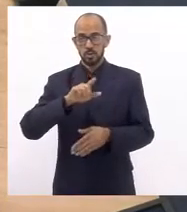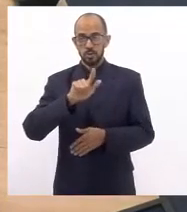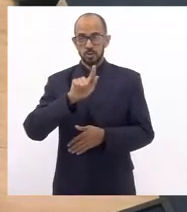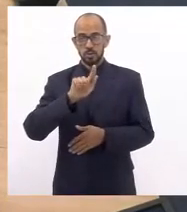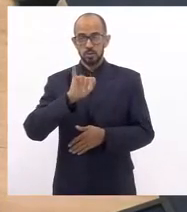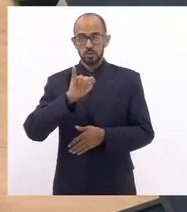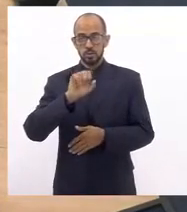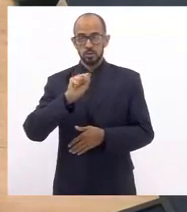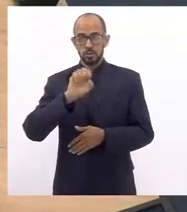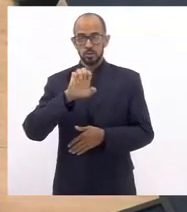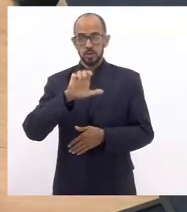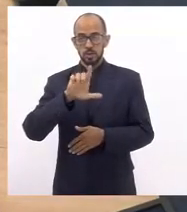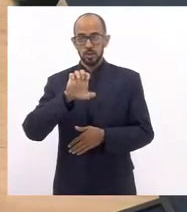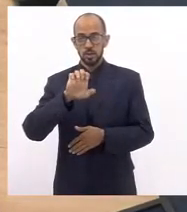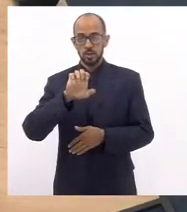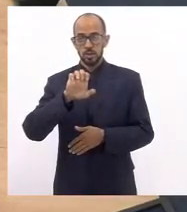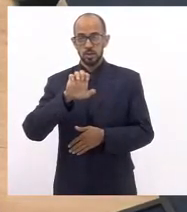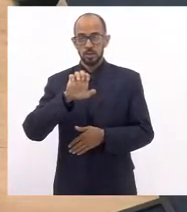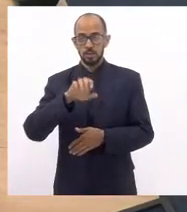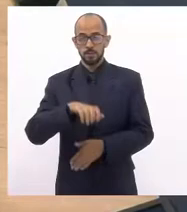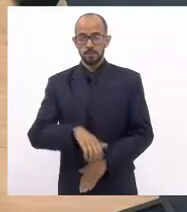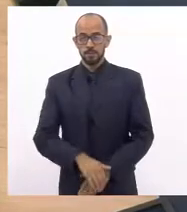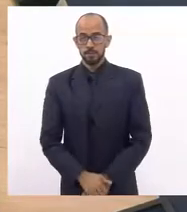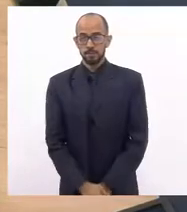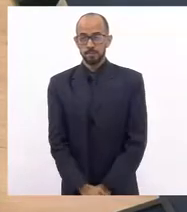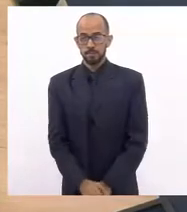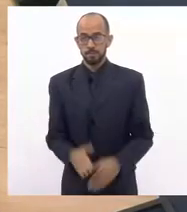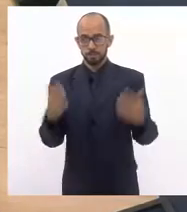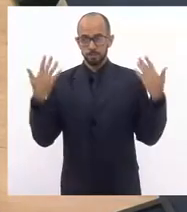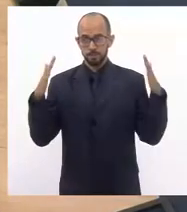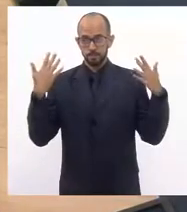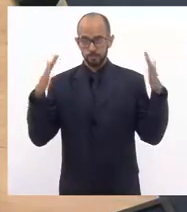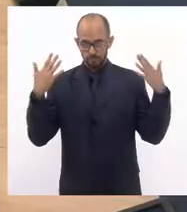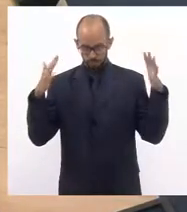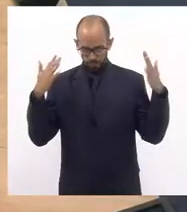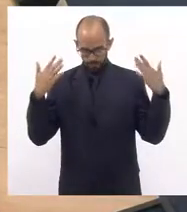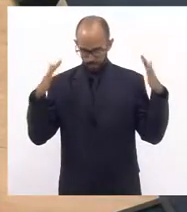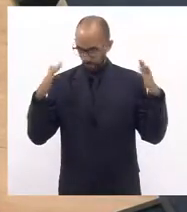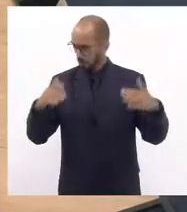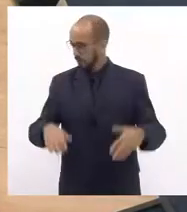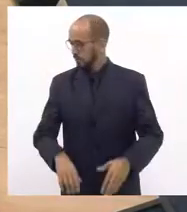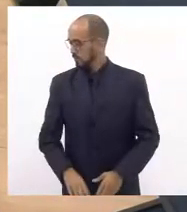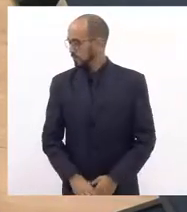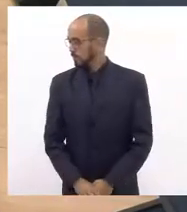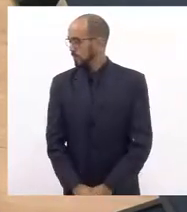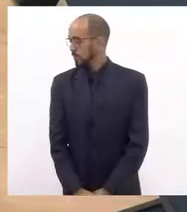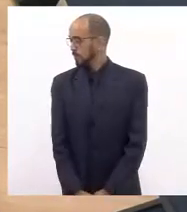Gisele Verlim. Uma salva de palmas.